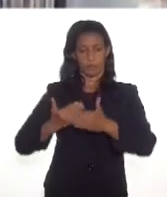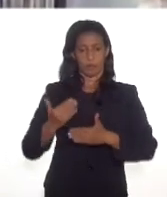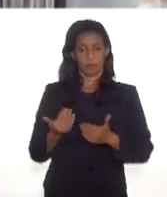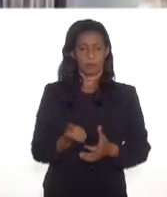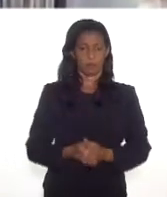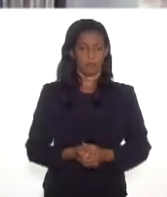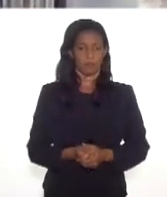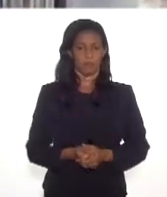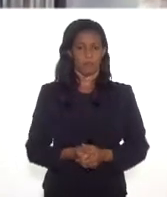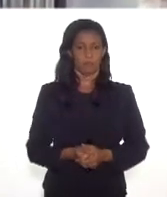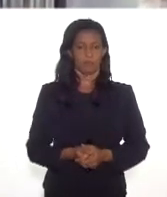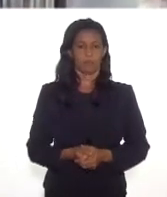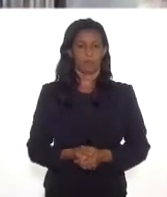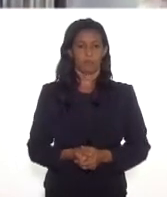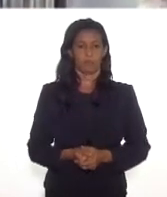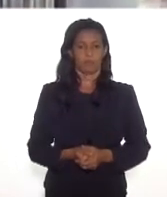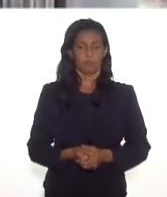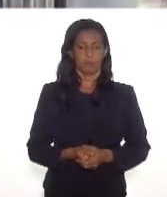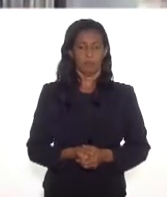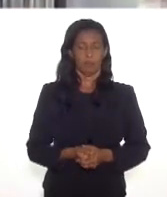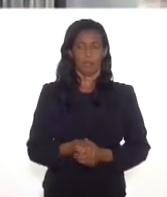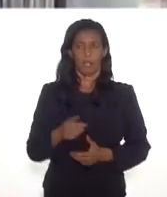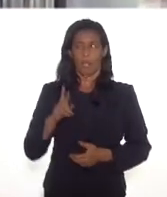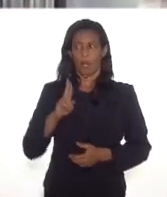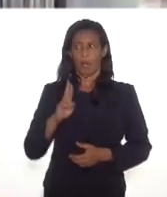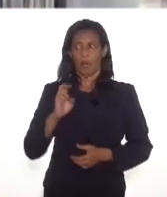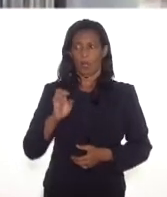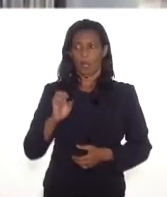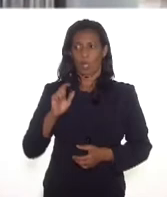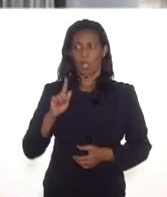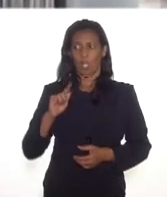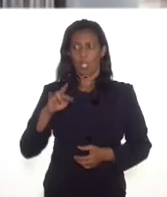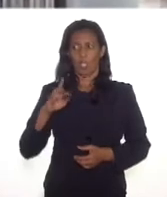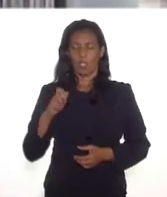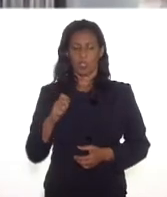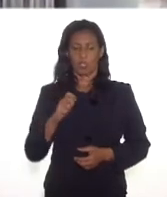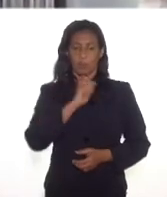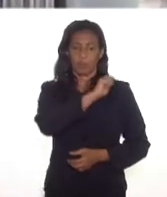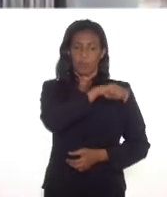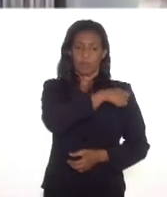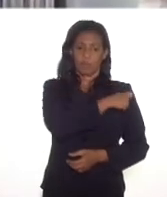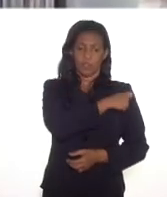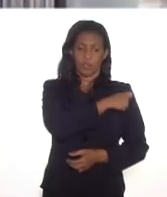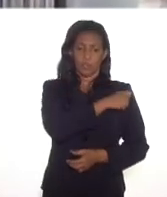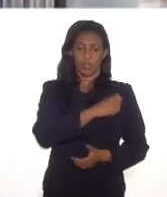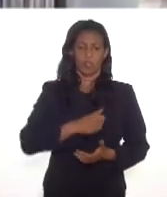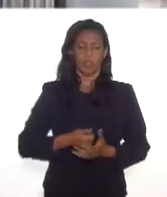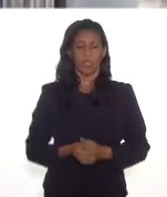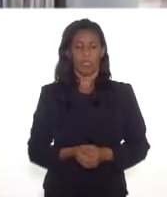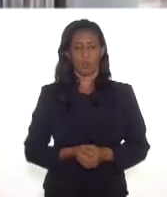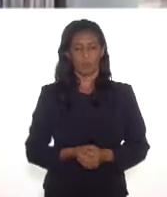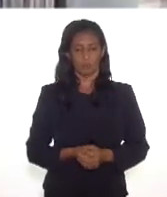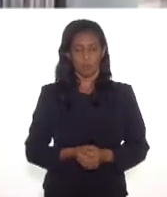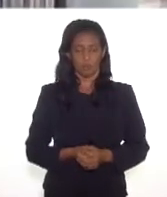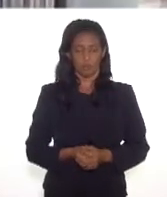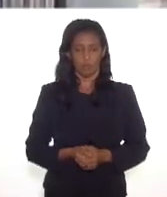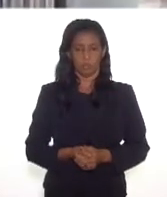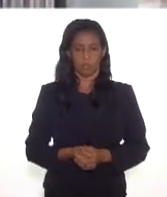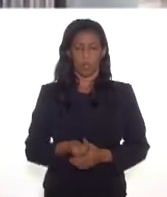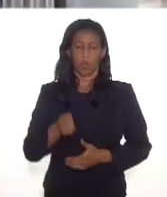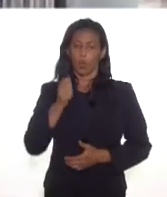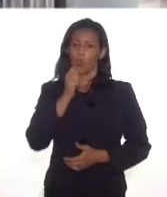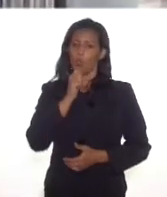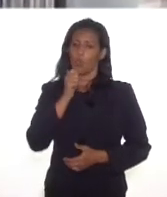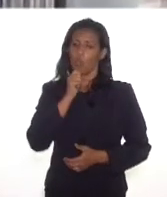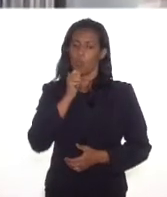sua adesão ao regime de recuperação fiscal. E eu dizia, no Estado do Rio de Janeiro não haverá